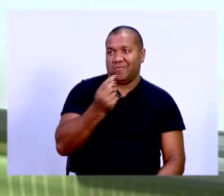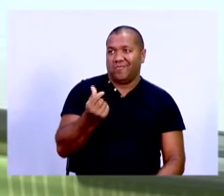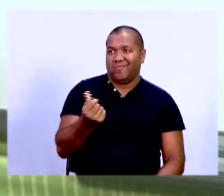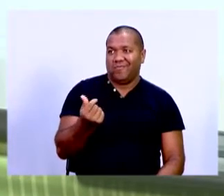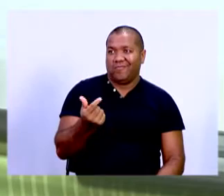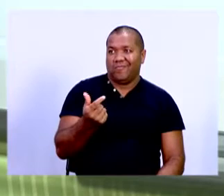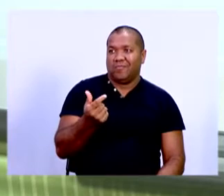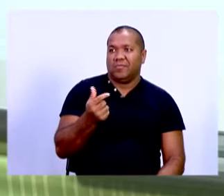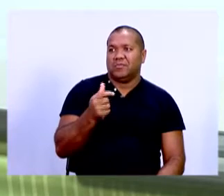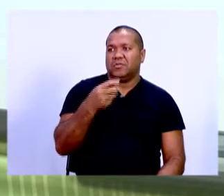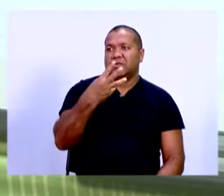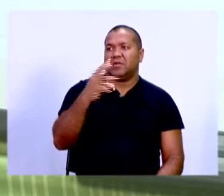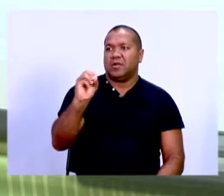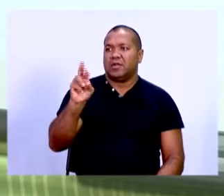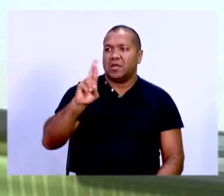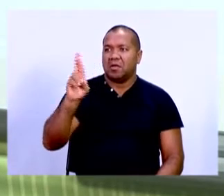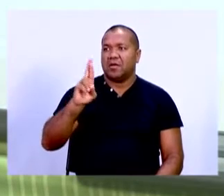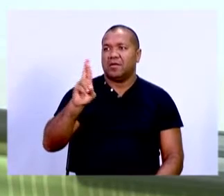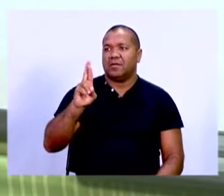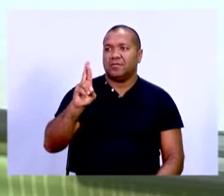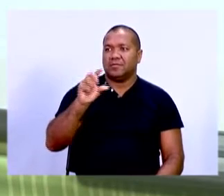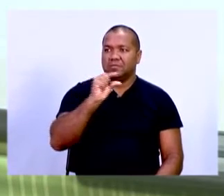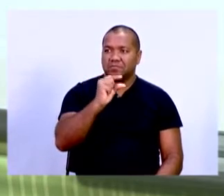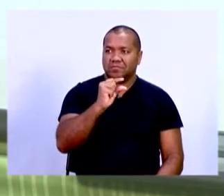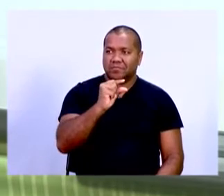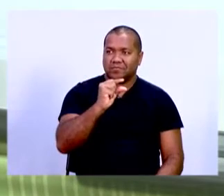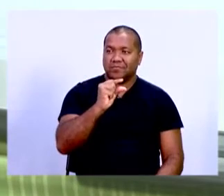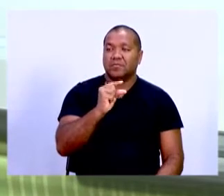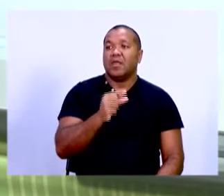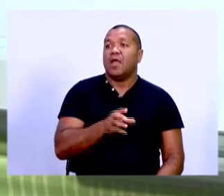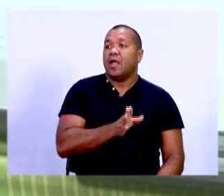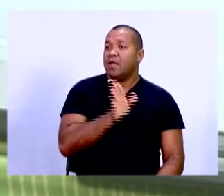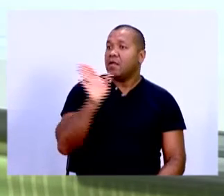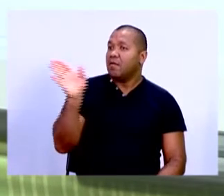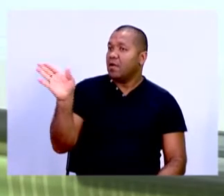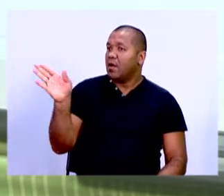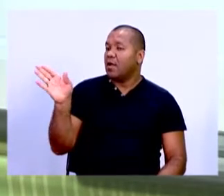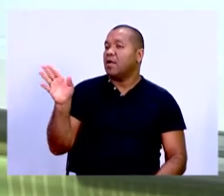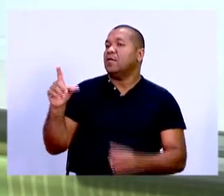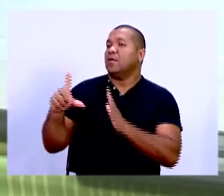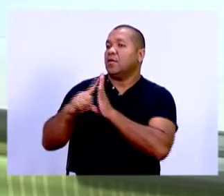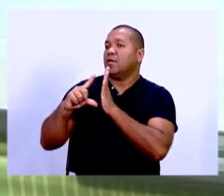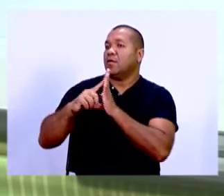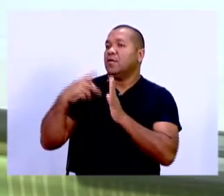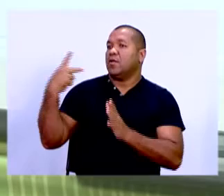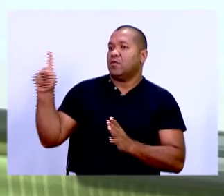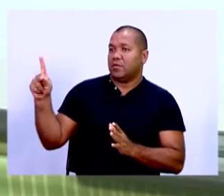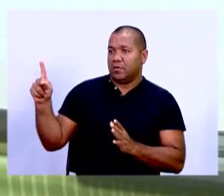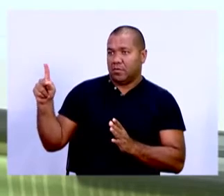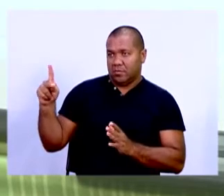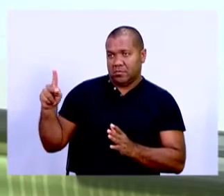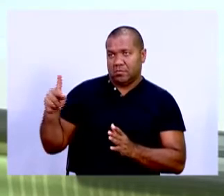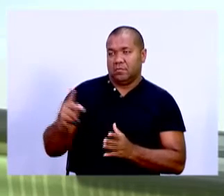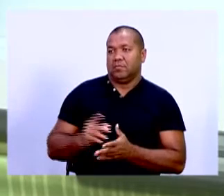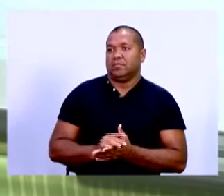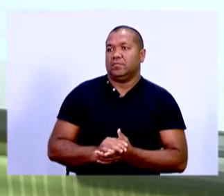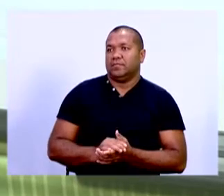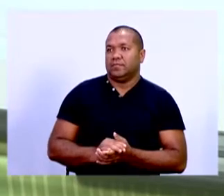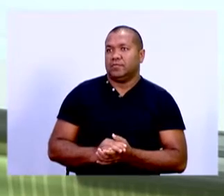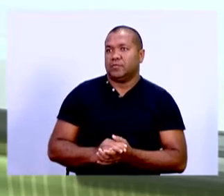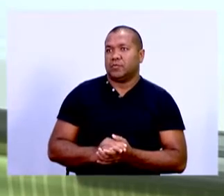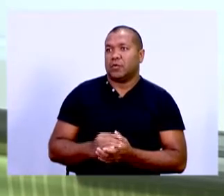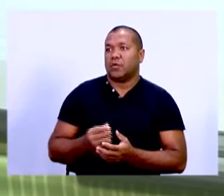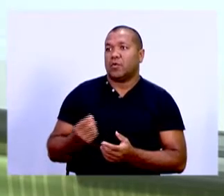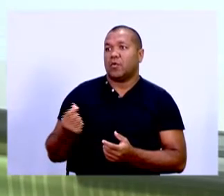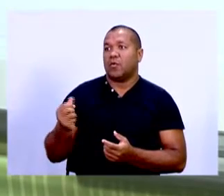suposição, que seja R$30 a resistência. Ele vai comprar, o técnico vai comprar numa outra loja com